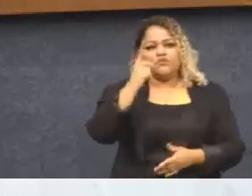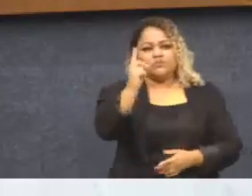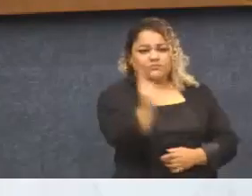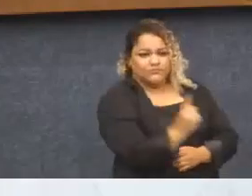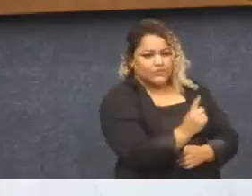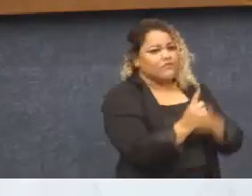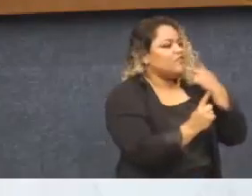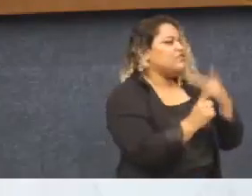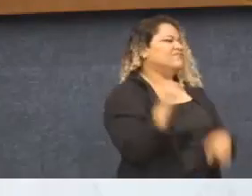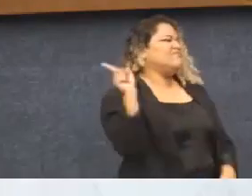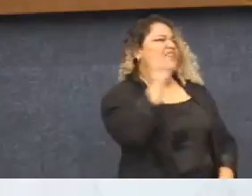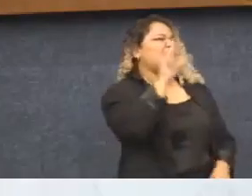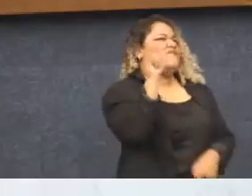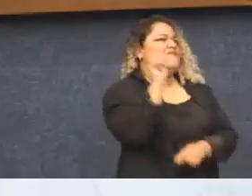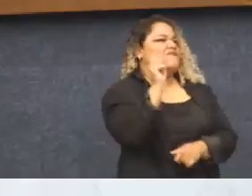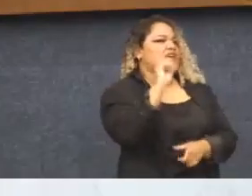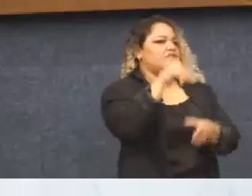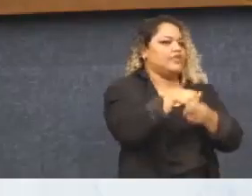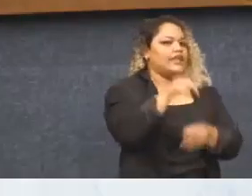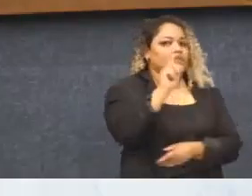votar.